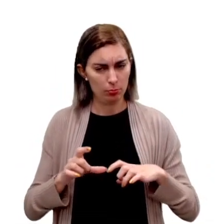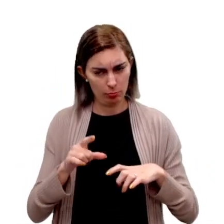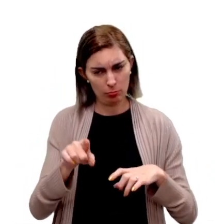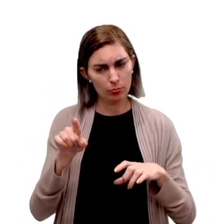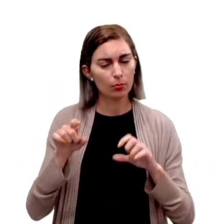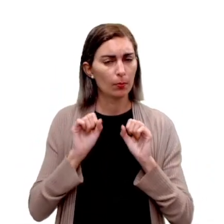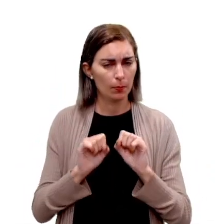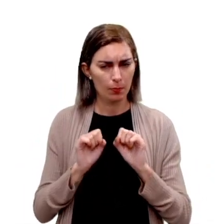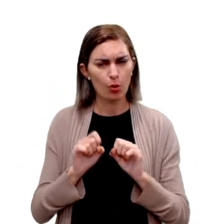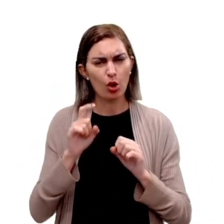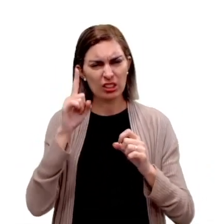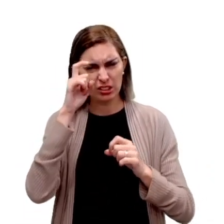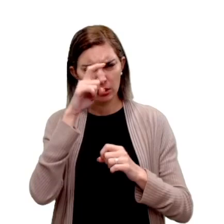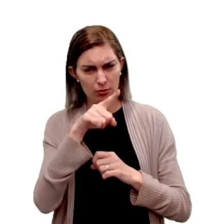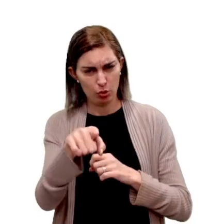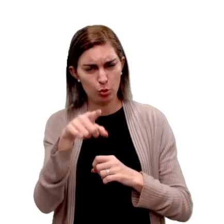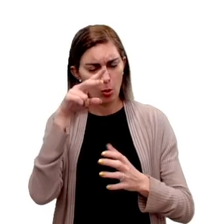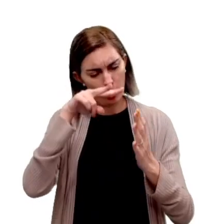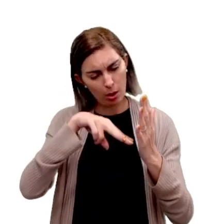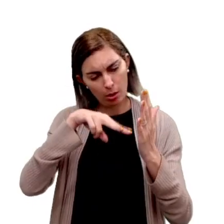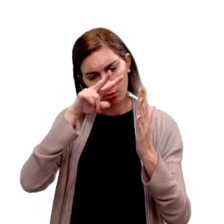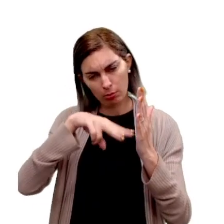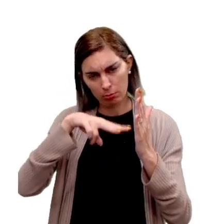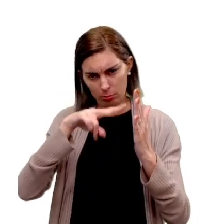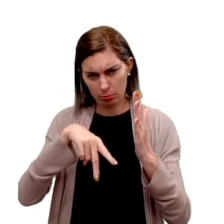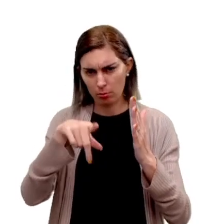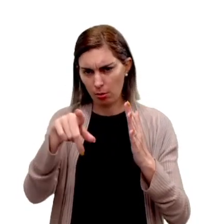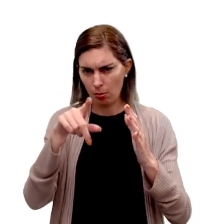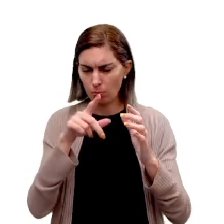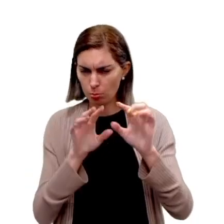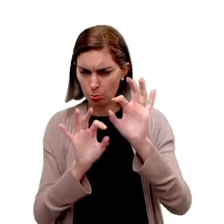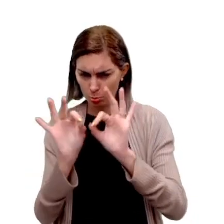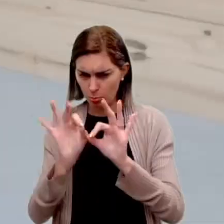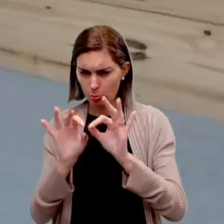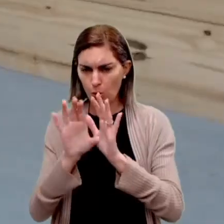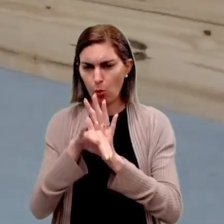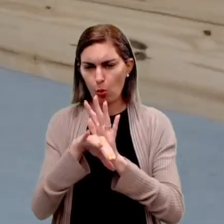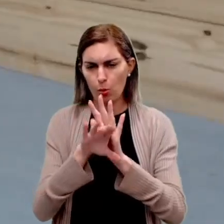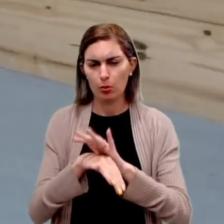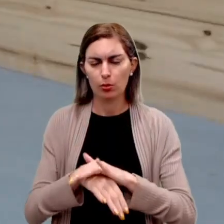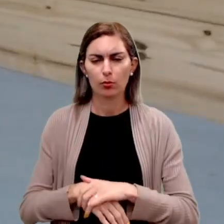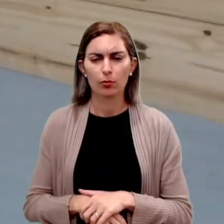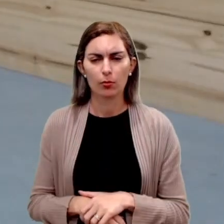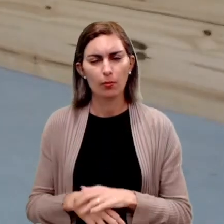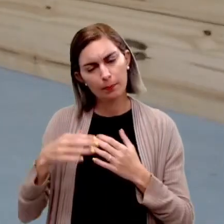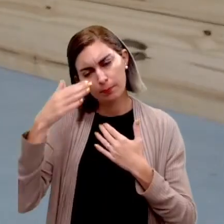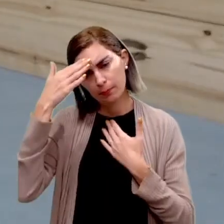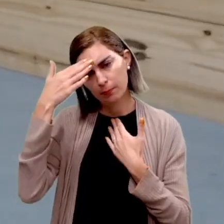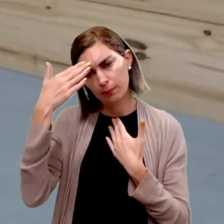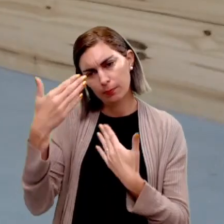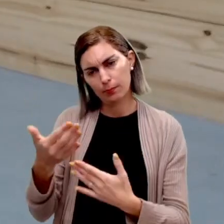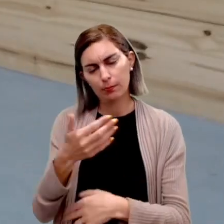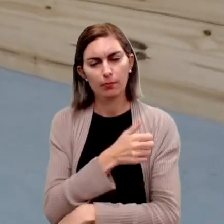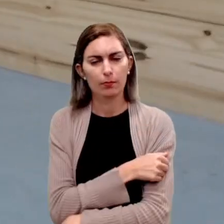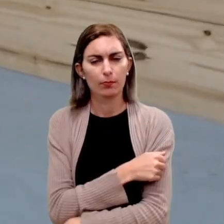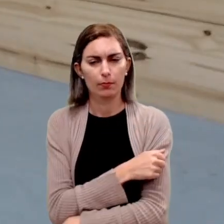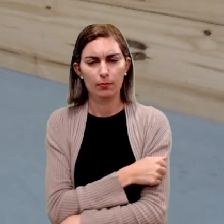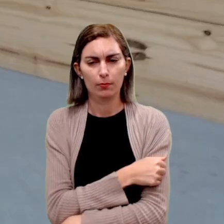isso pode dificultar a sua leitura e a manutenção do código. Obrigado, estudante,